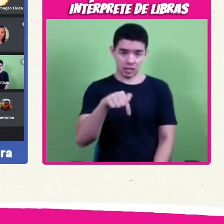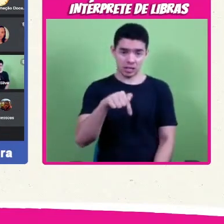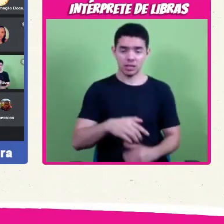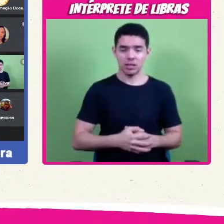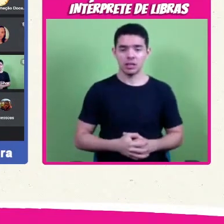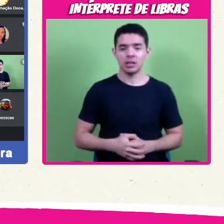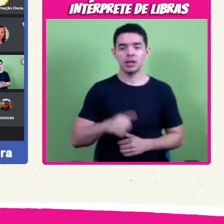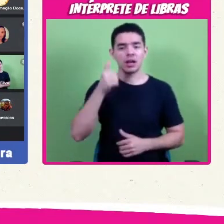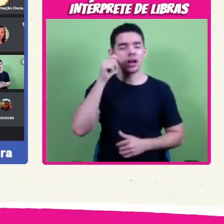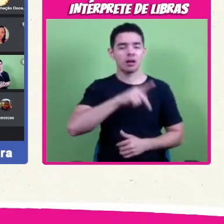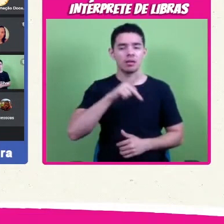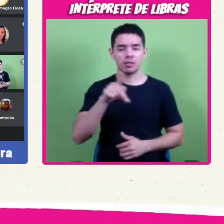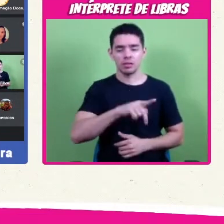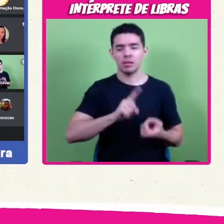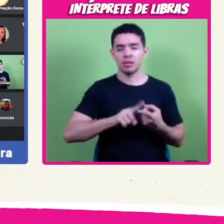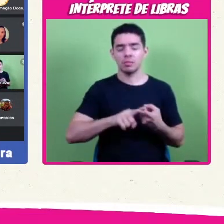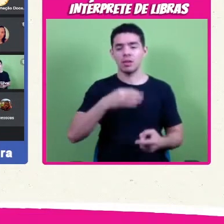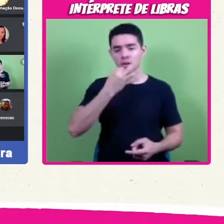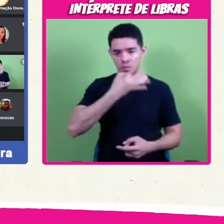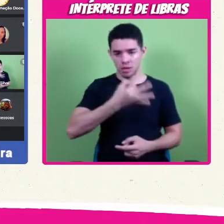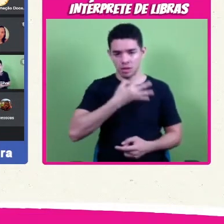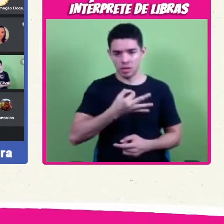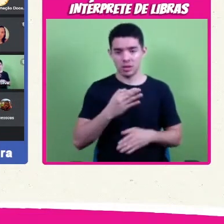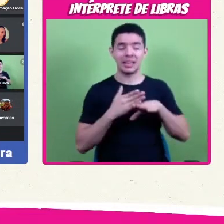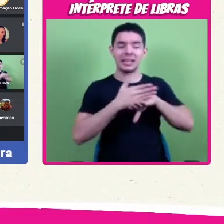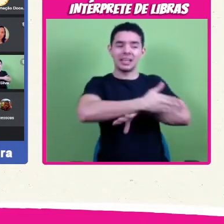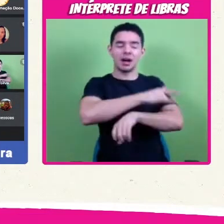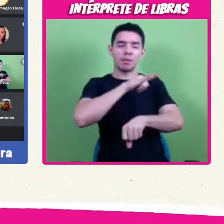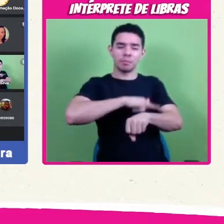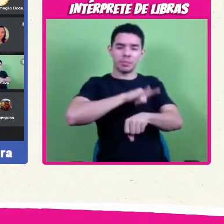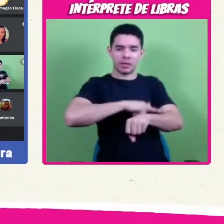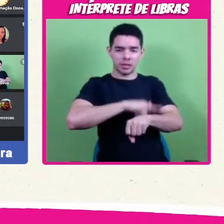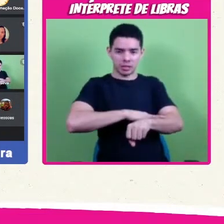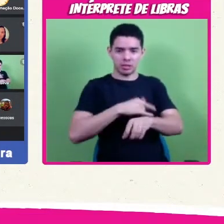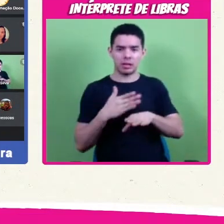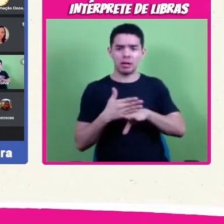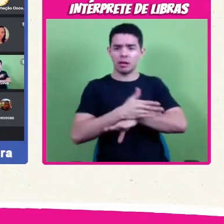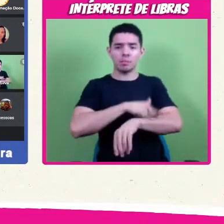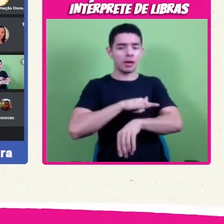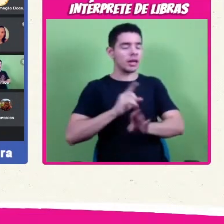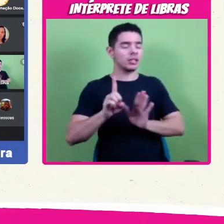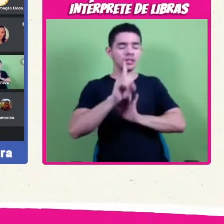professora também comentou a questão da ida ao banheiro. A ida ao banheiro, gente, é um direito básico,